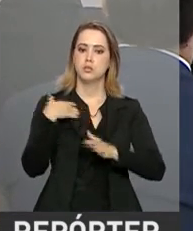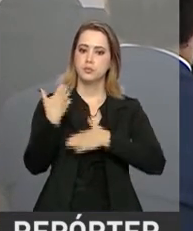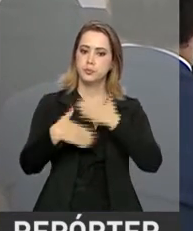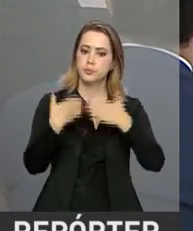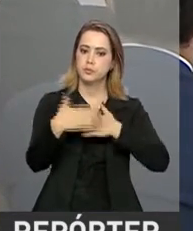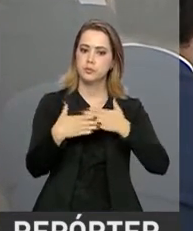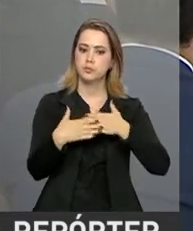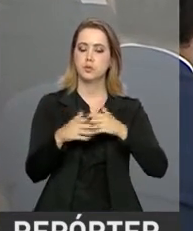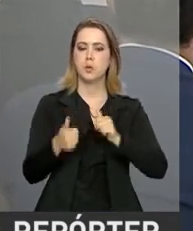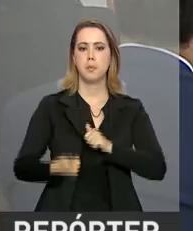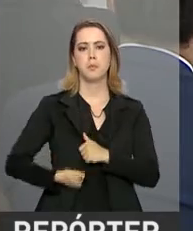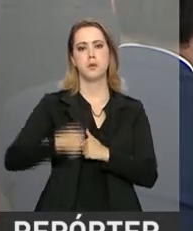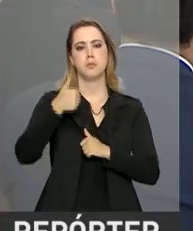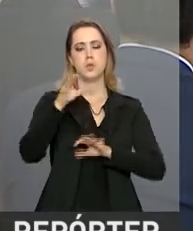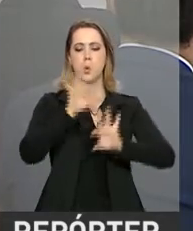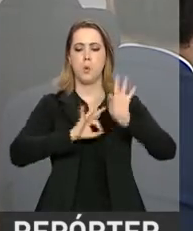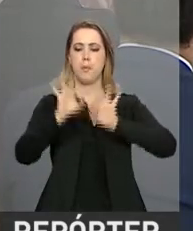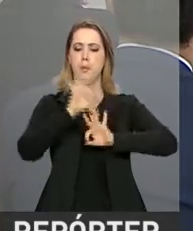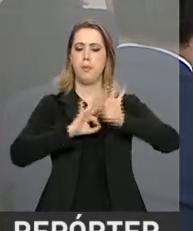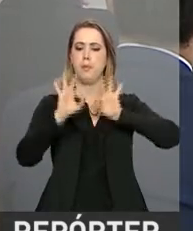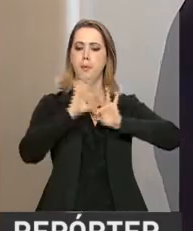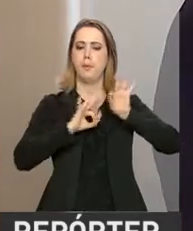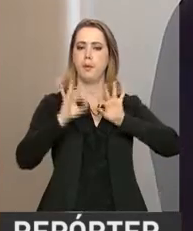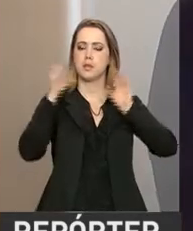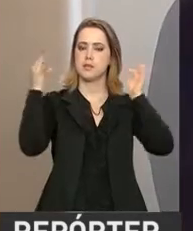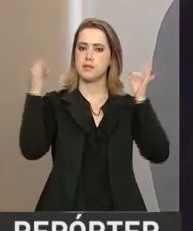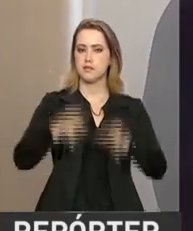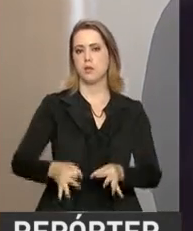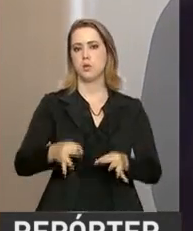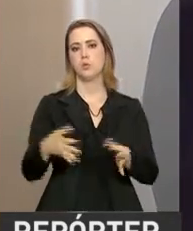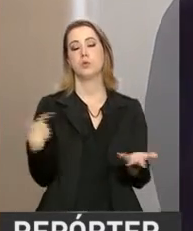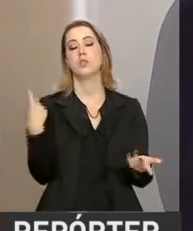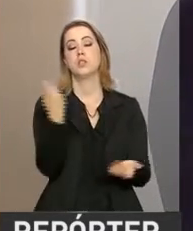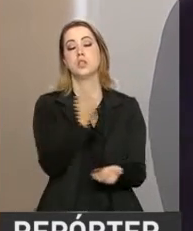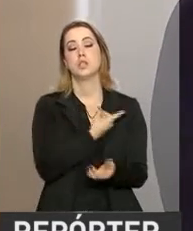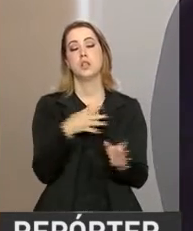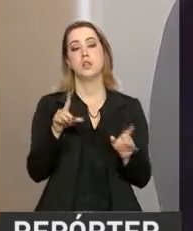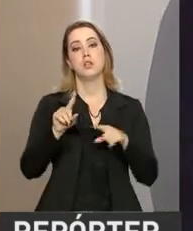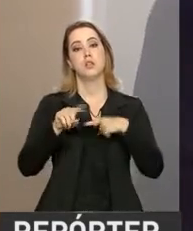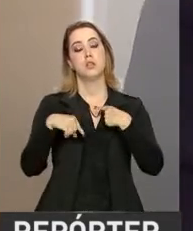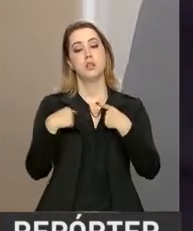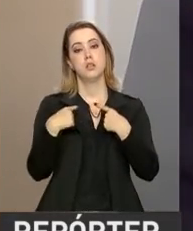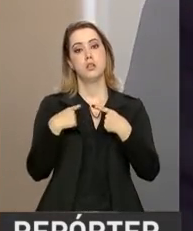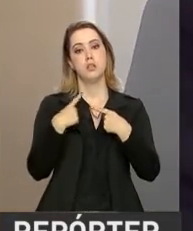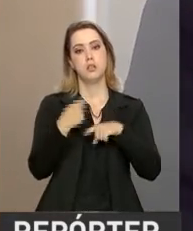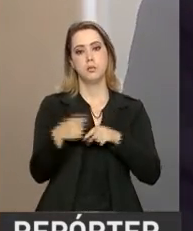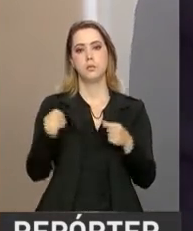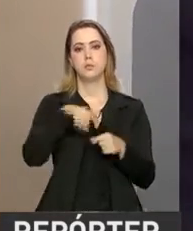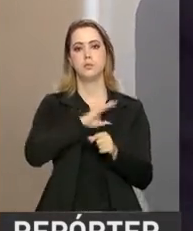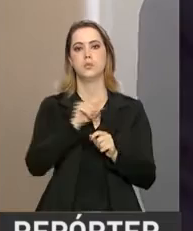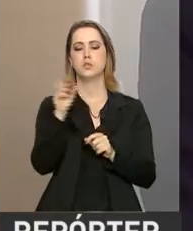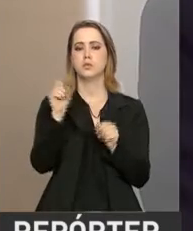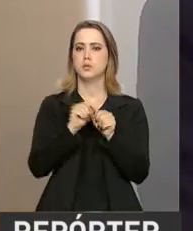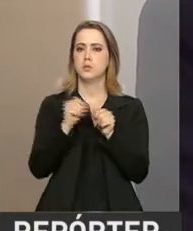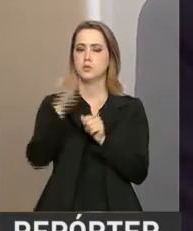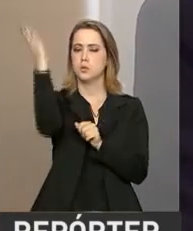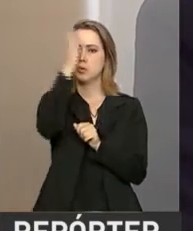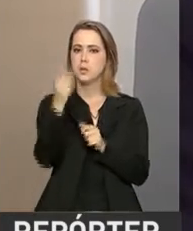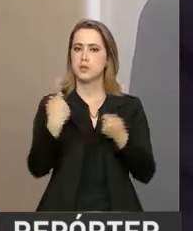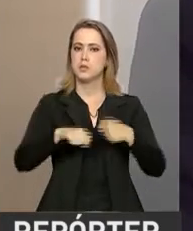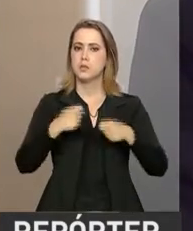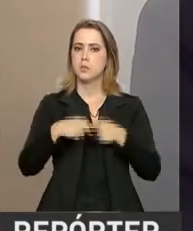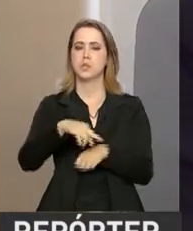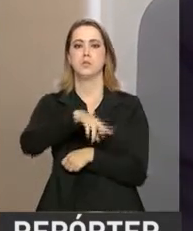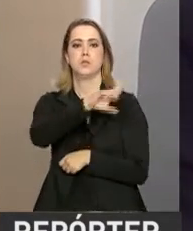formatar lo em definitivo não é esta ideia e ao final fazer aquilo que o brasil precisa responsabilidade